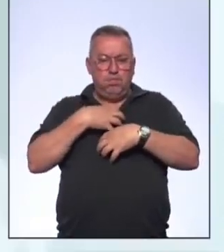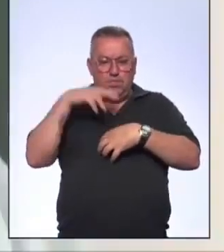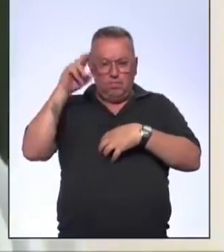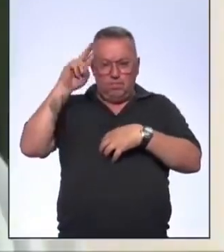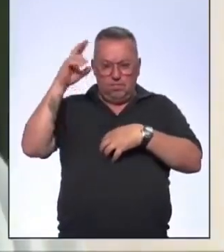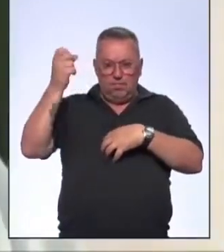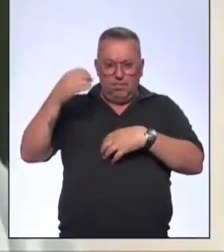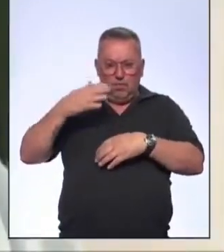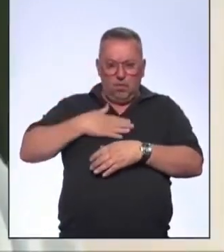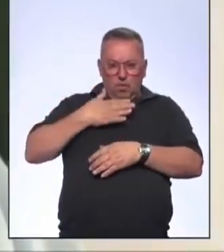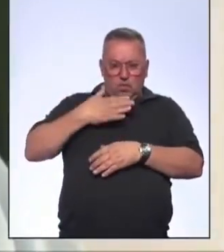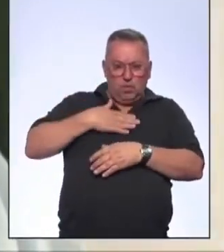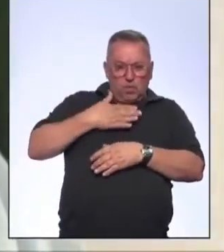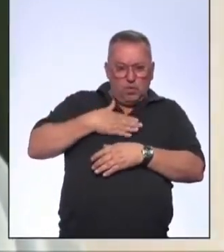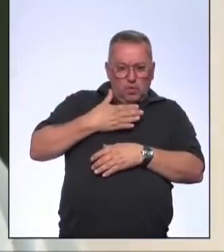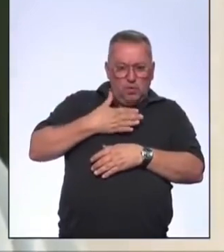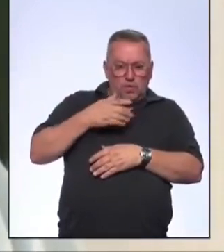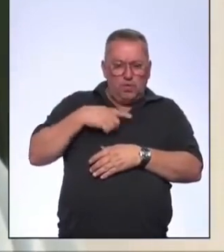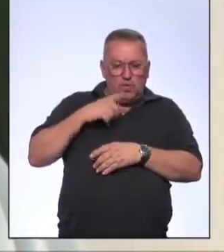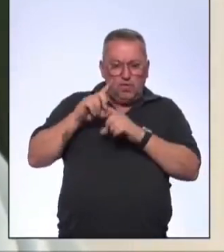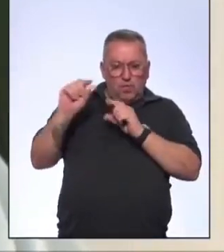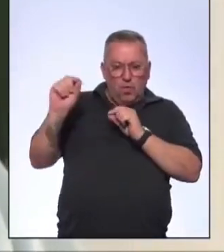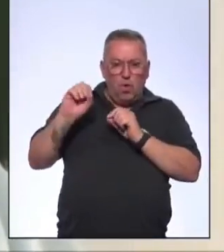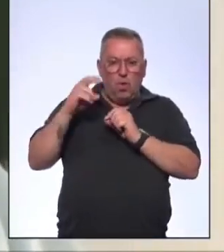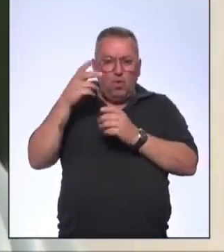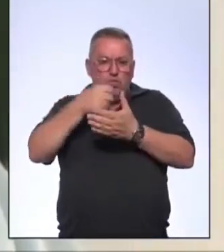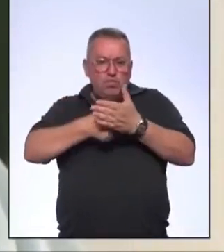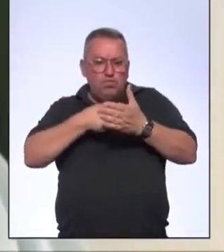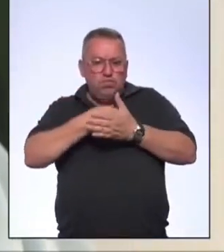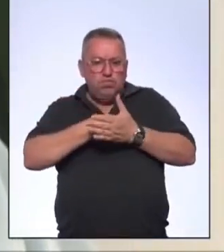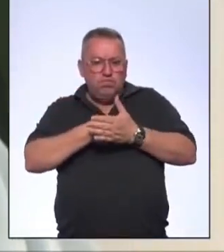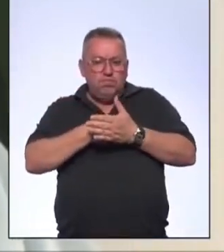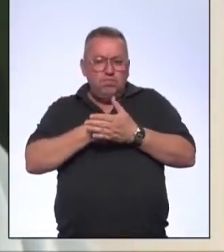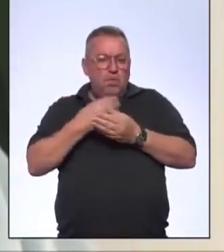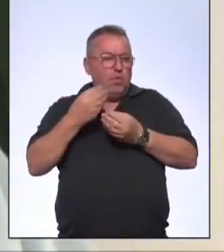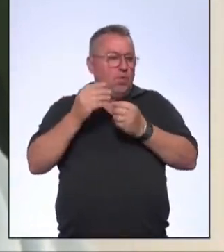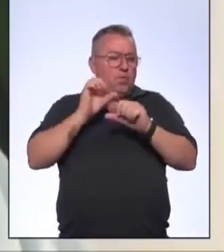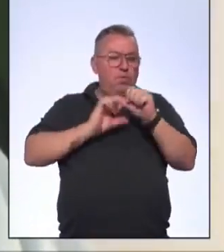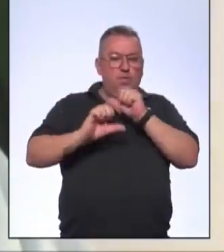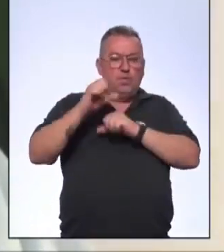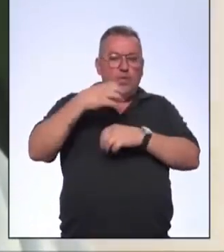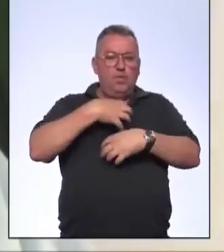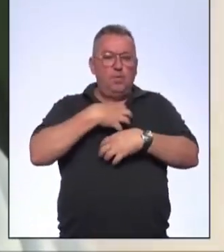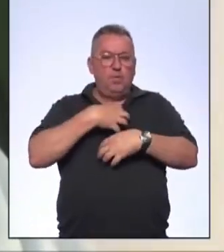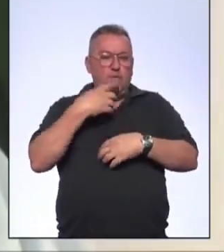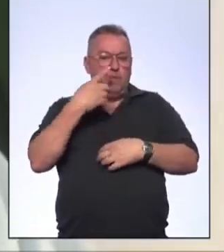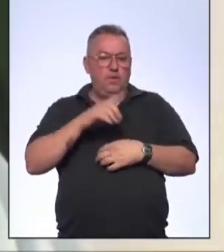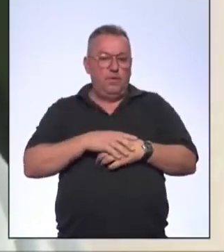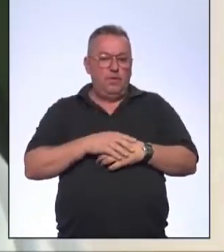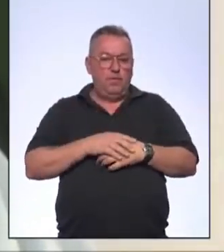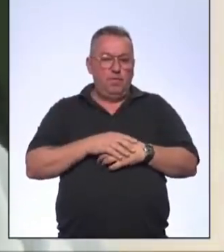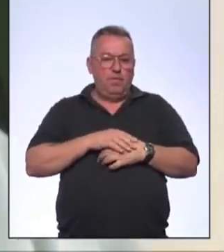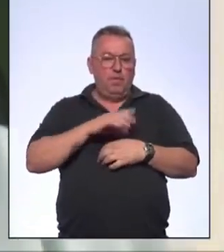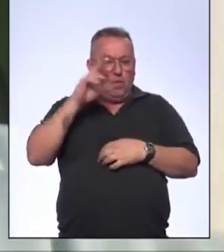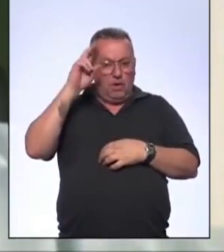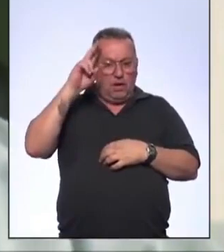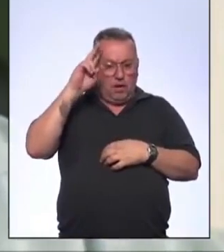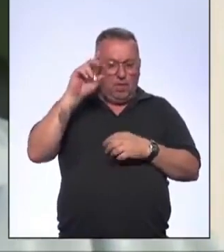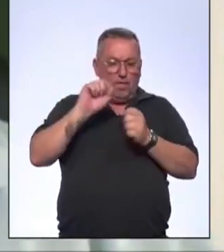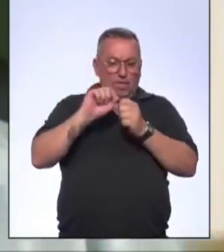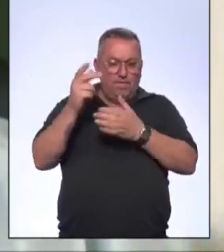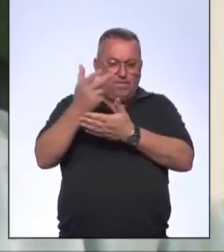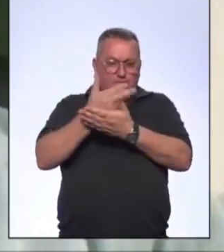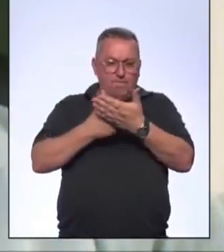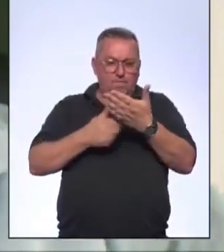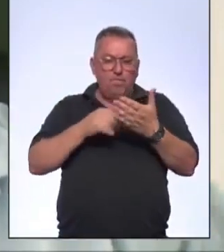fazer ou você fugir, ou você lutar, etc. e tal. Como que isso vai alterar o seu comportamento? Gente, lembrando que um esquema, ó, vou dar